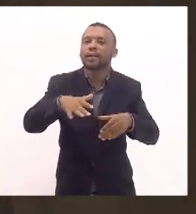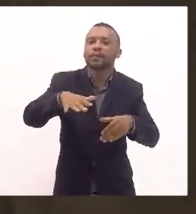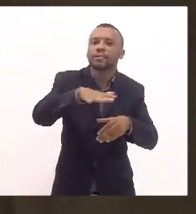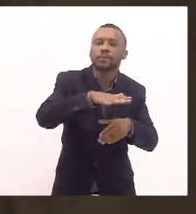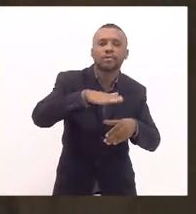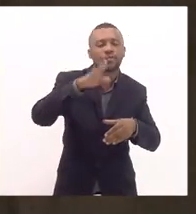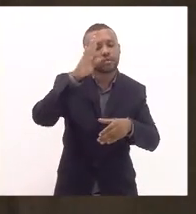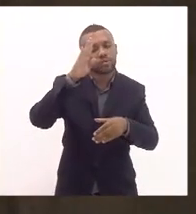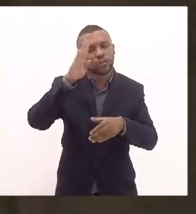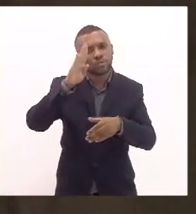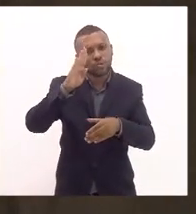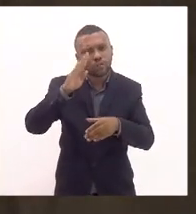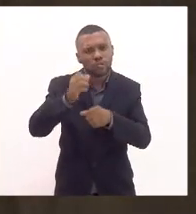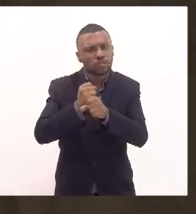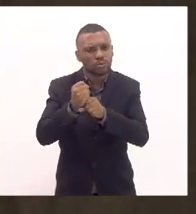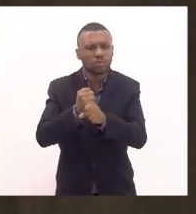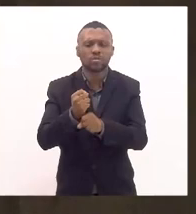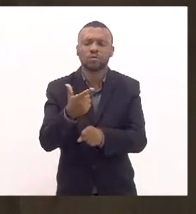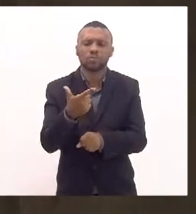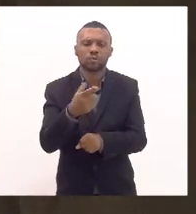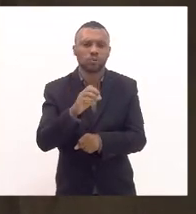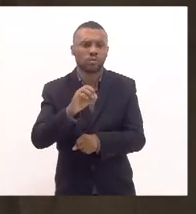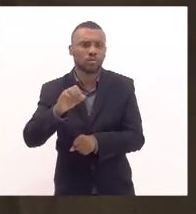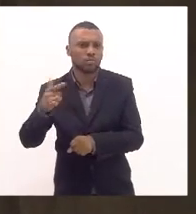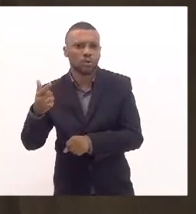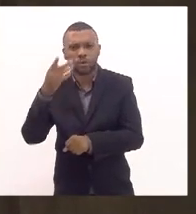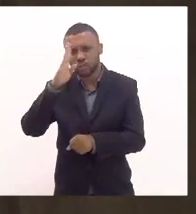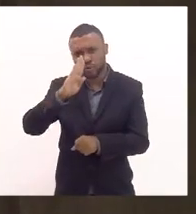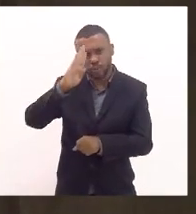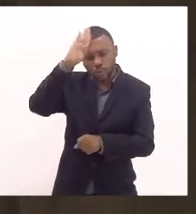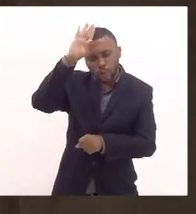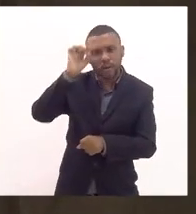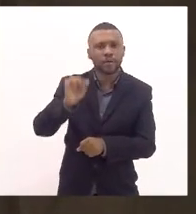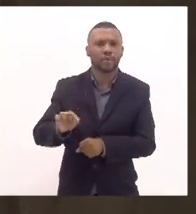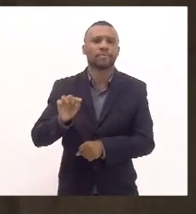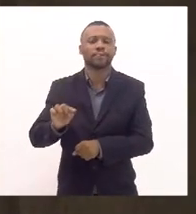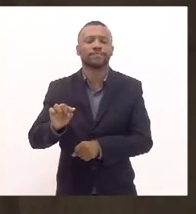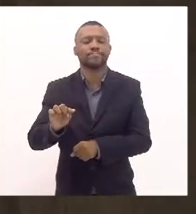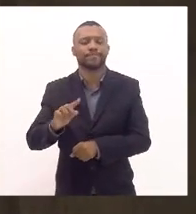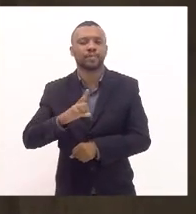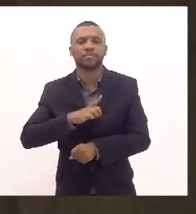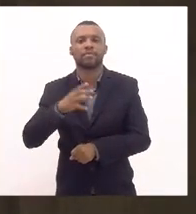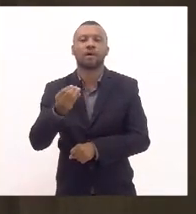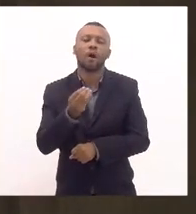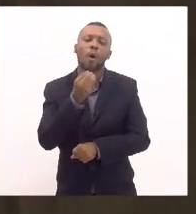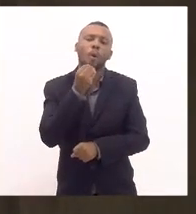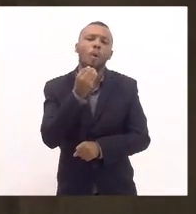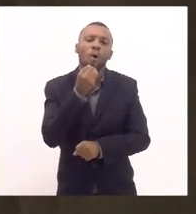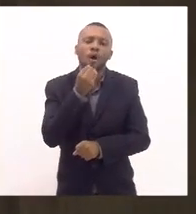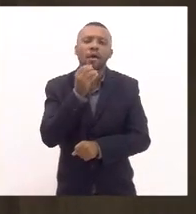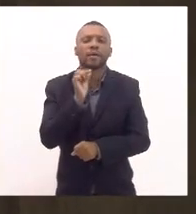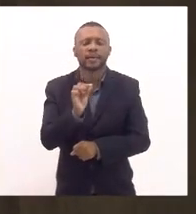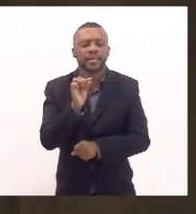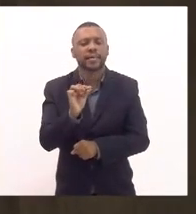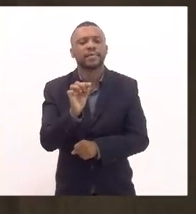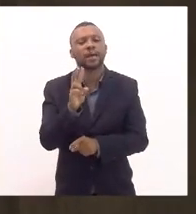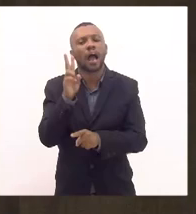do do concurso de 2002 do Corpo de Bombeiros eu tive a oportunidade de